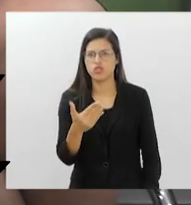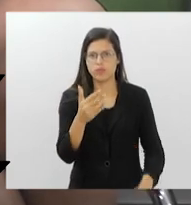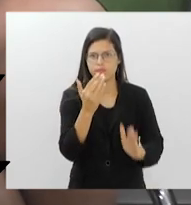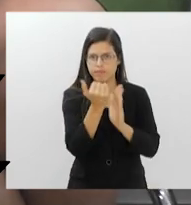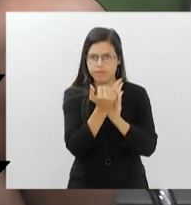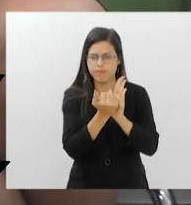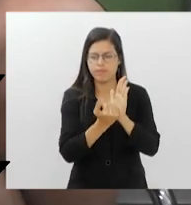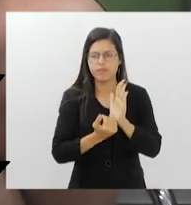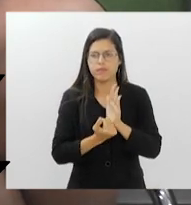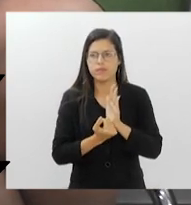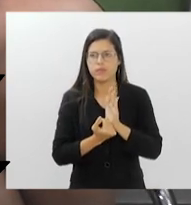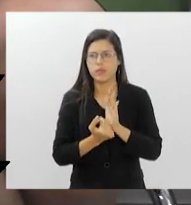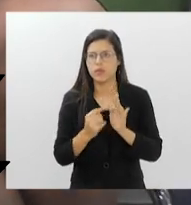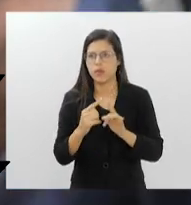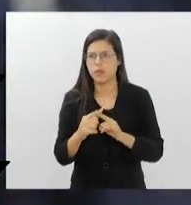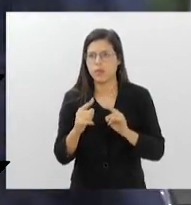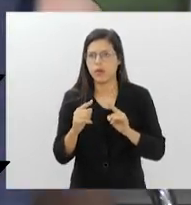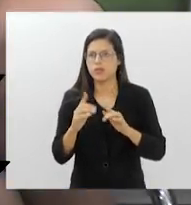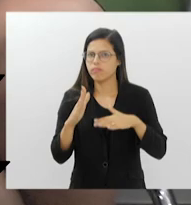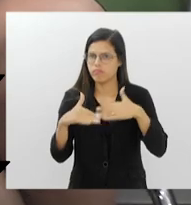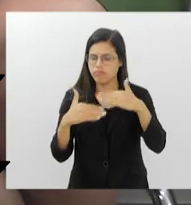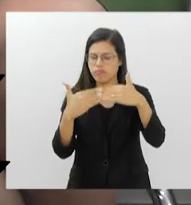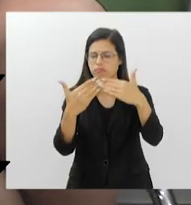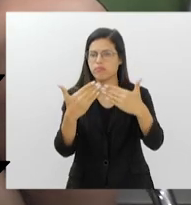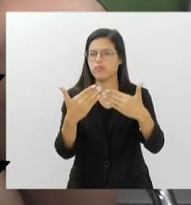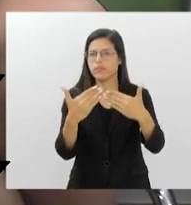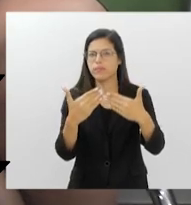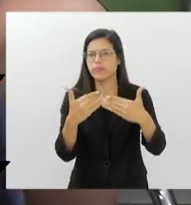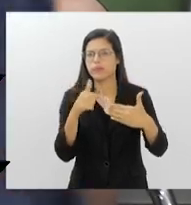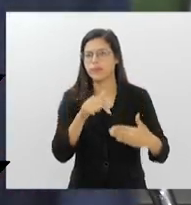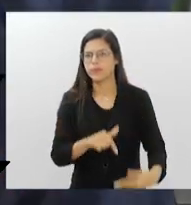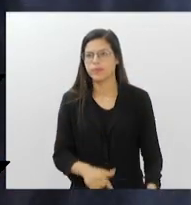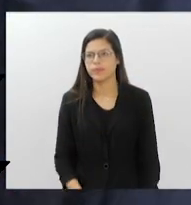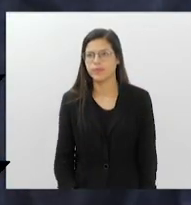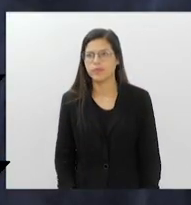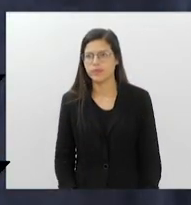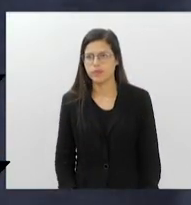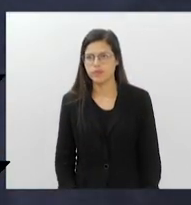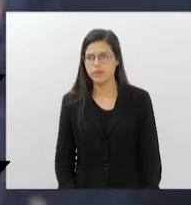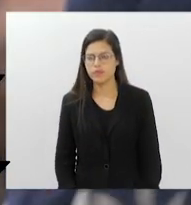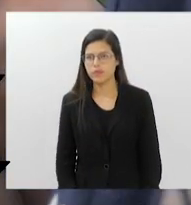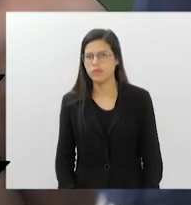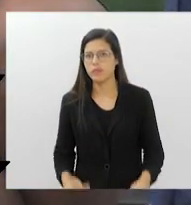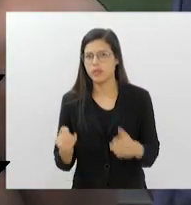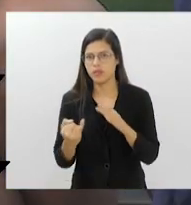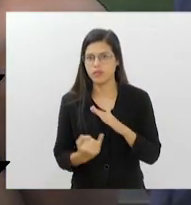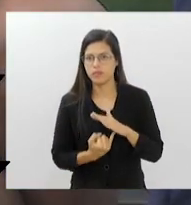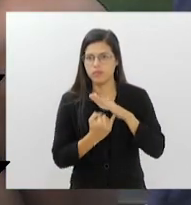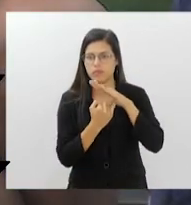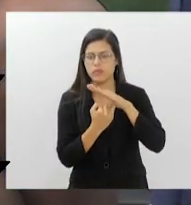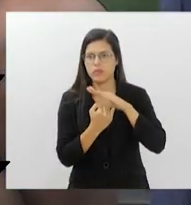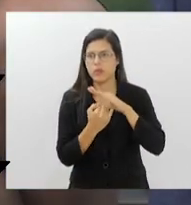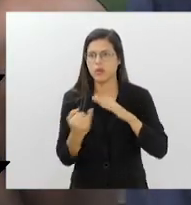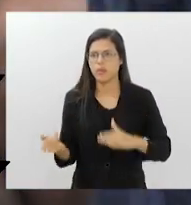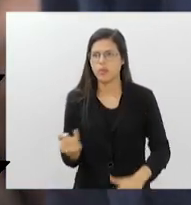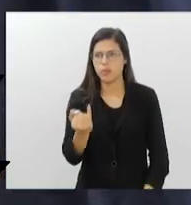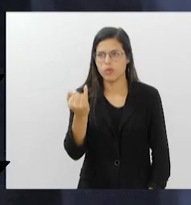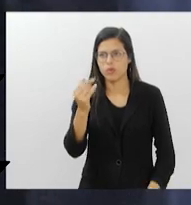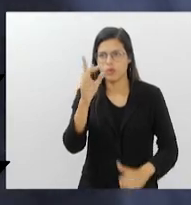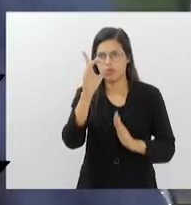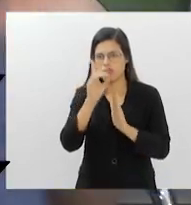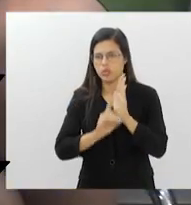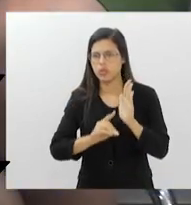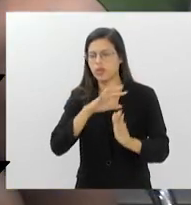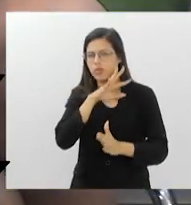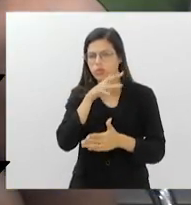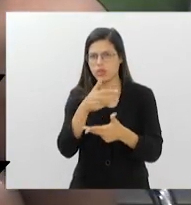um grande avanço nesse instumento institucion tão importante do direito dos